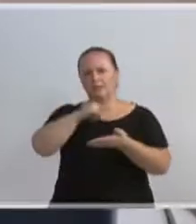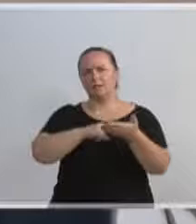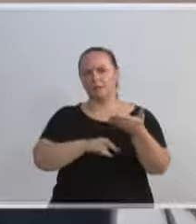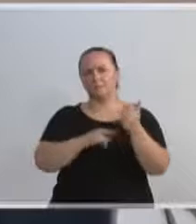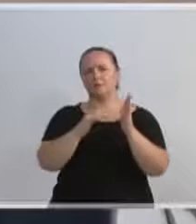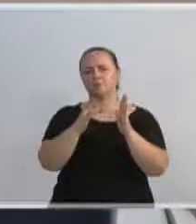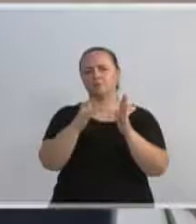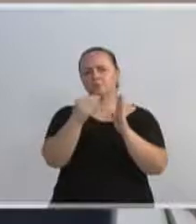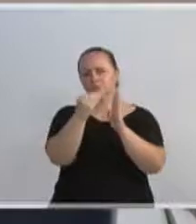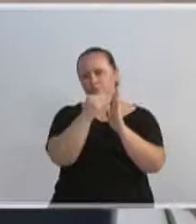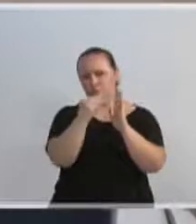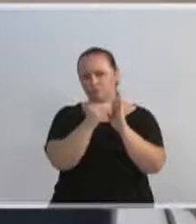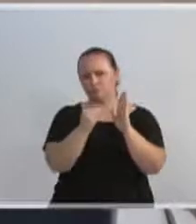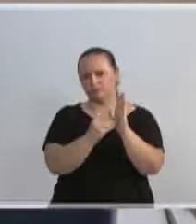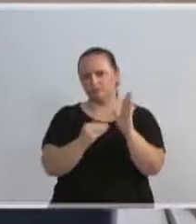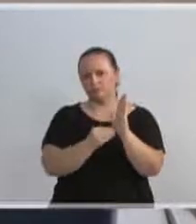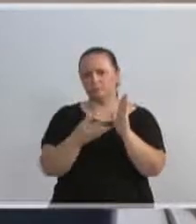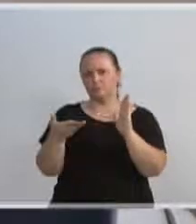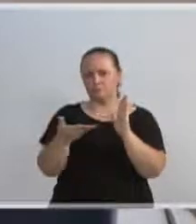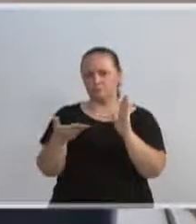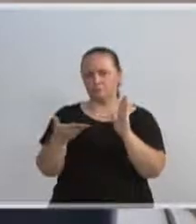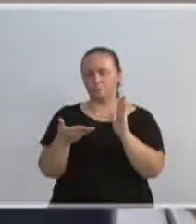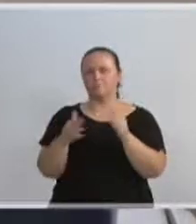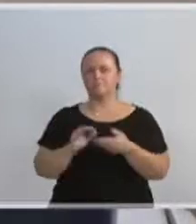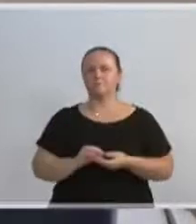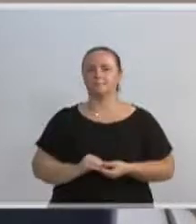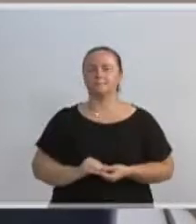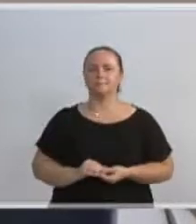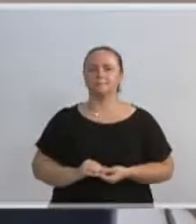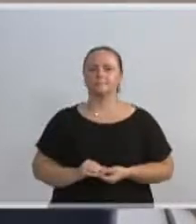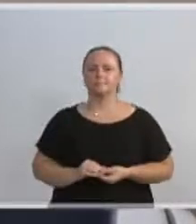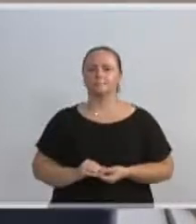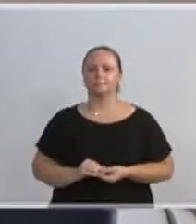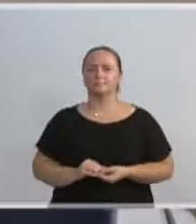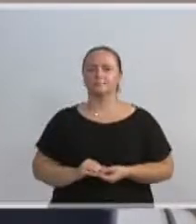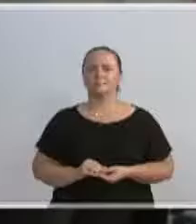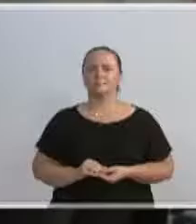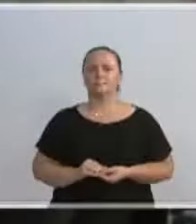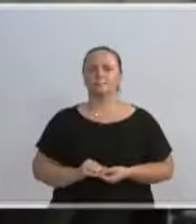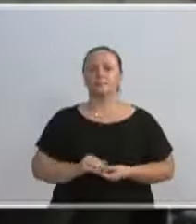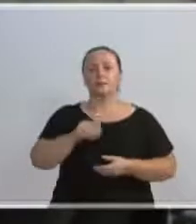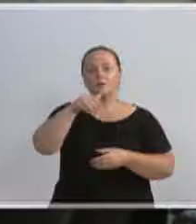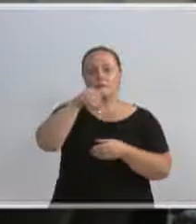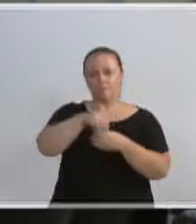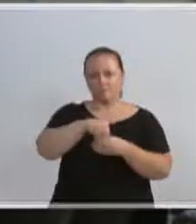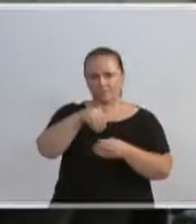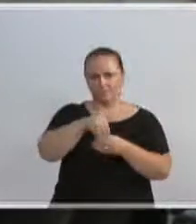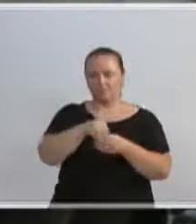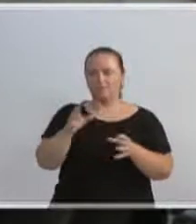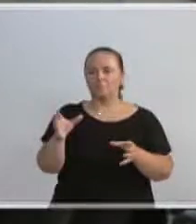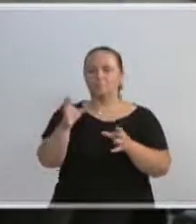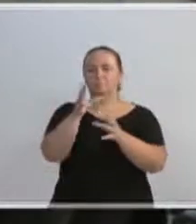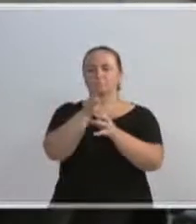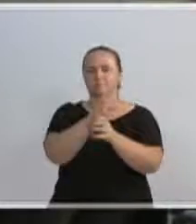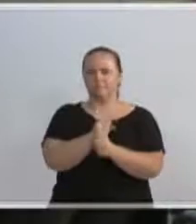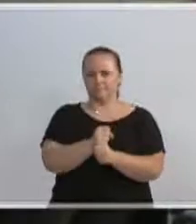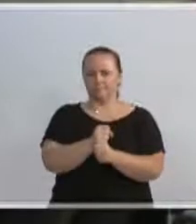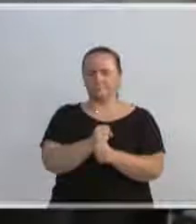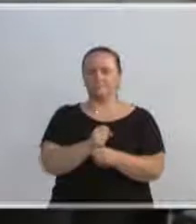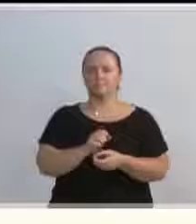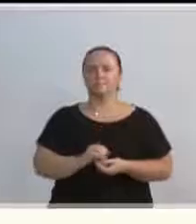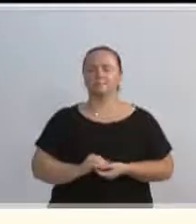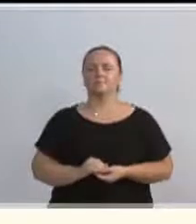salto para a construção de um quartel da polícia militar destinado à sede do 6º pelotão da polícia